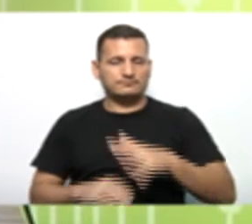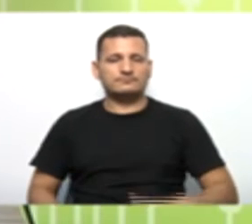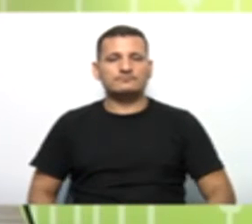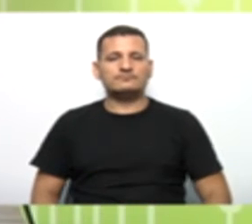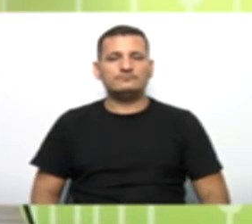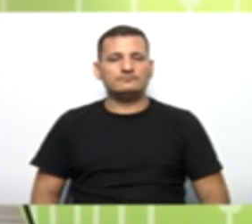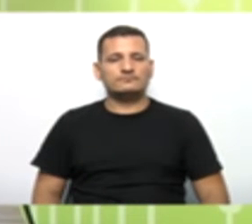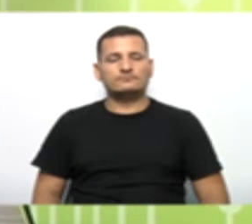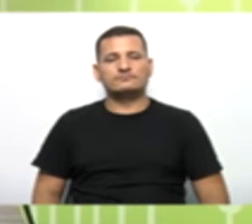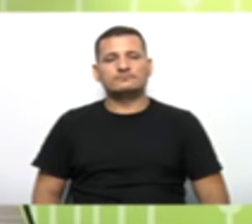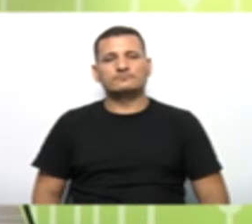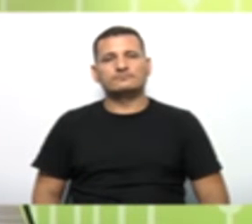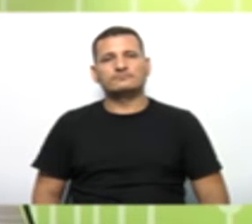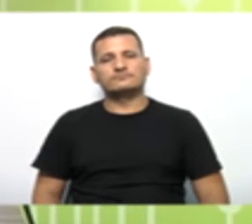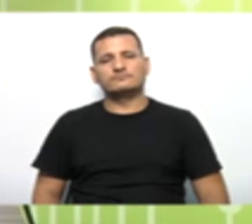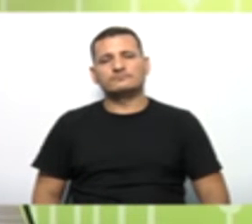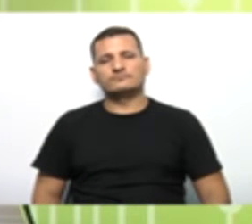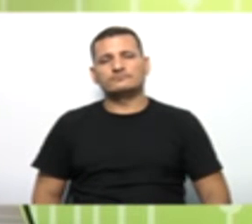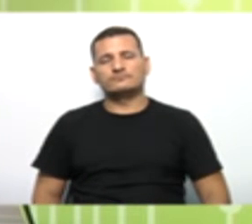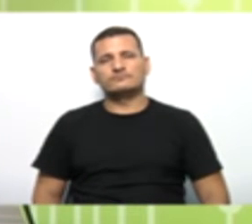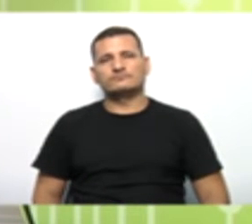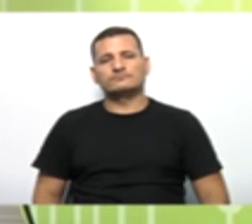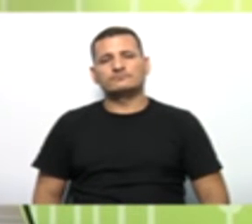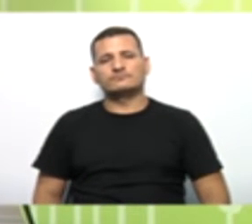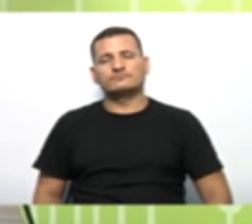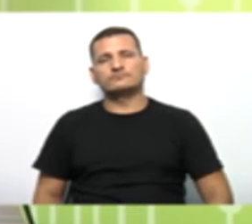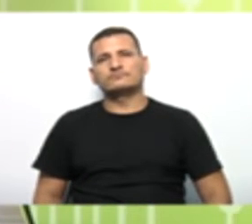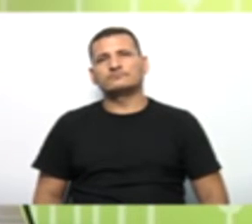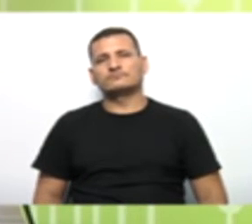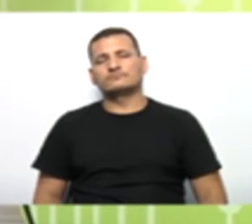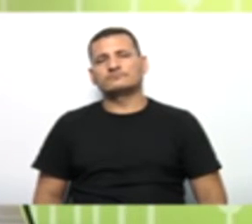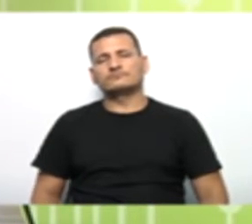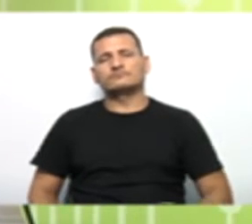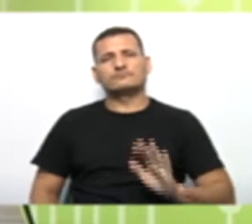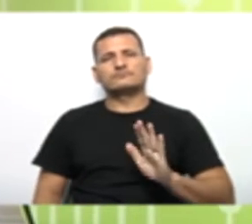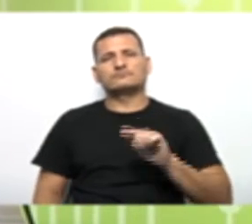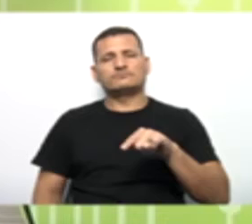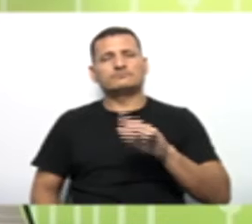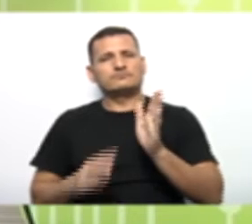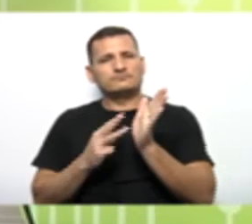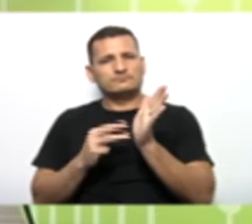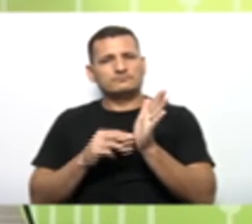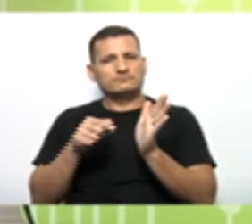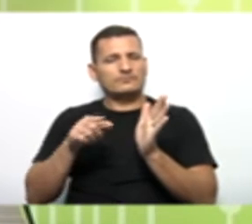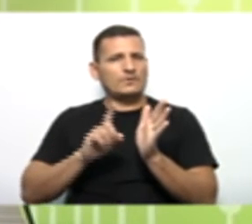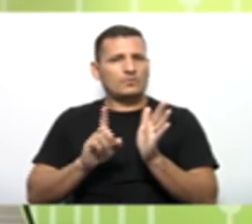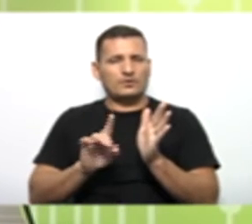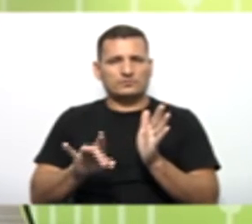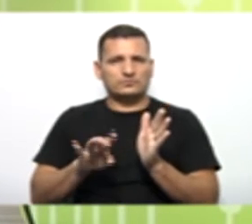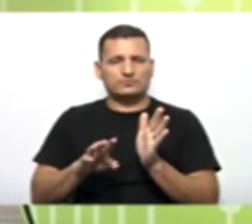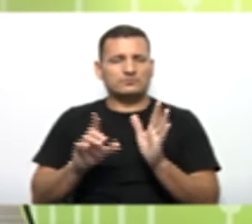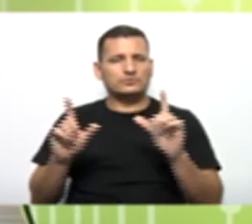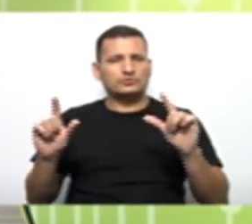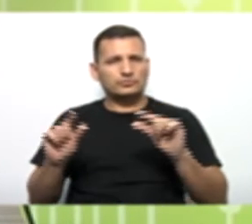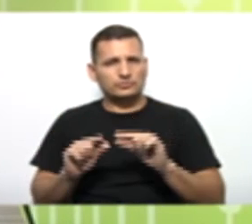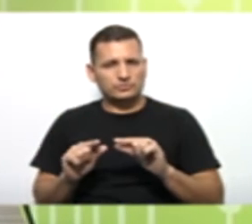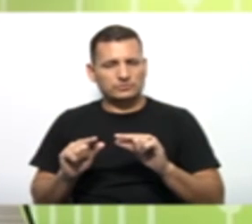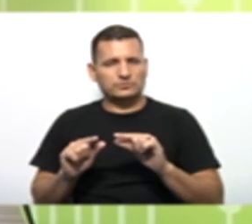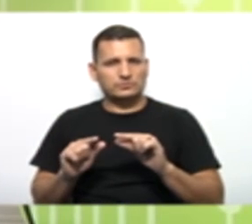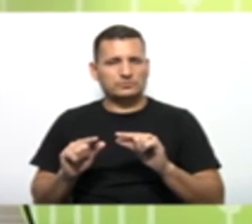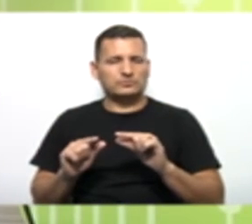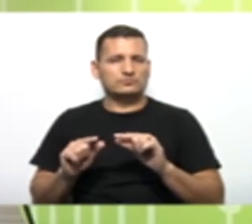Mas esse método ele não é só reduzir os custos da empresa. E aqui ainda tem mais um